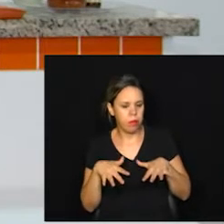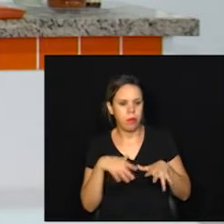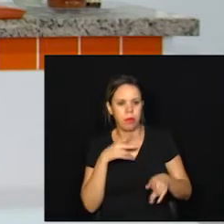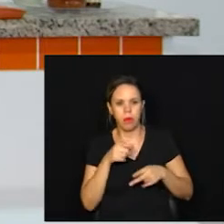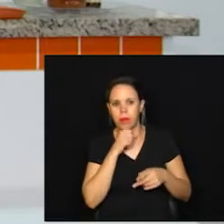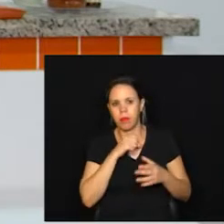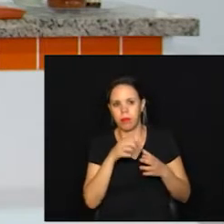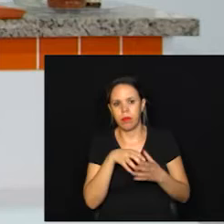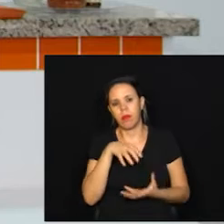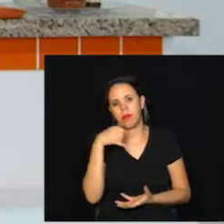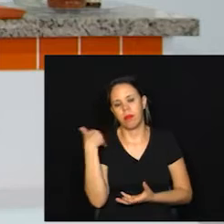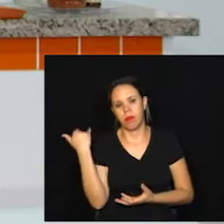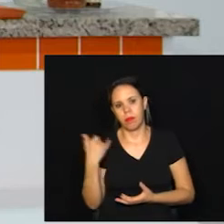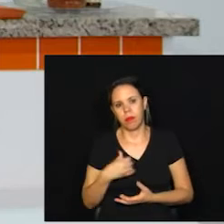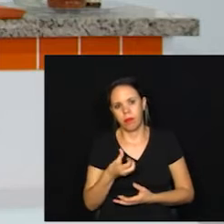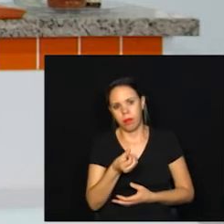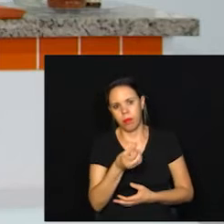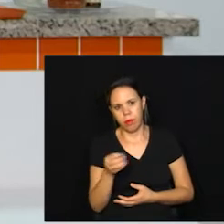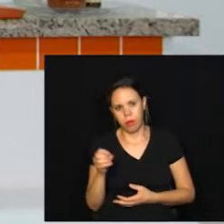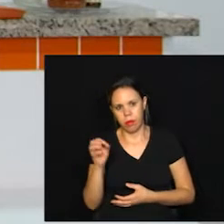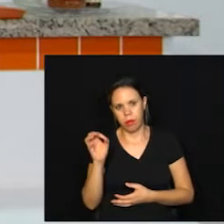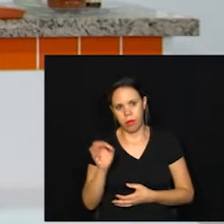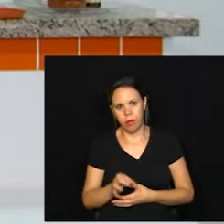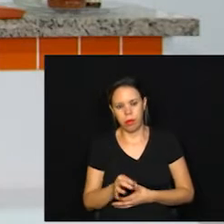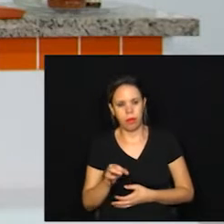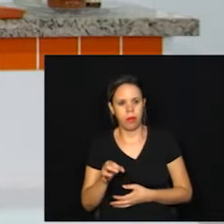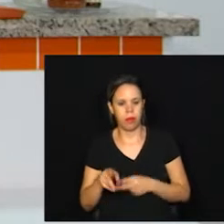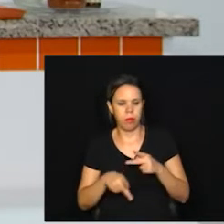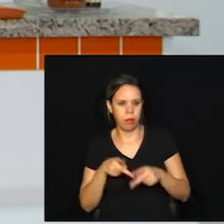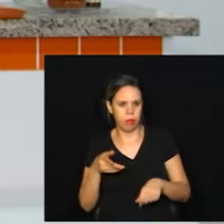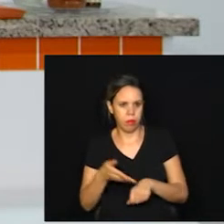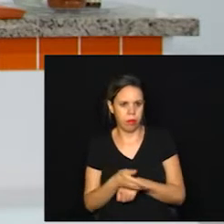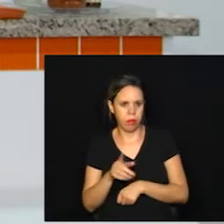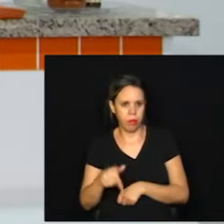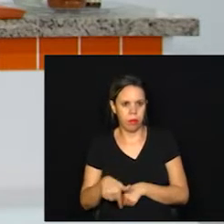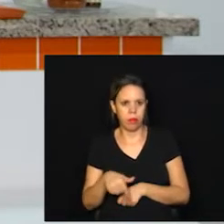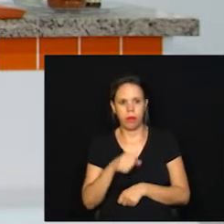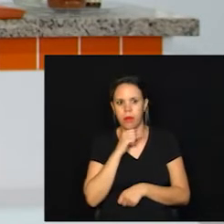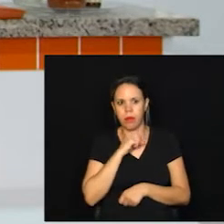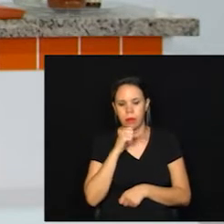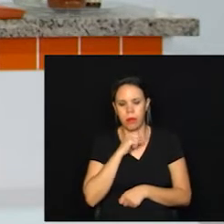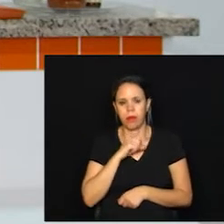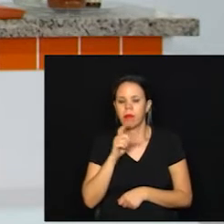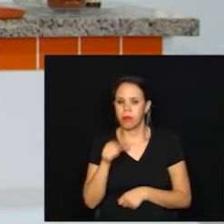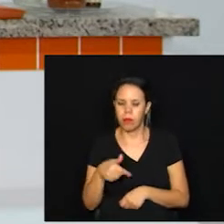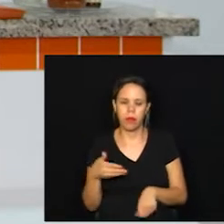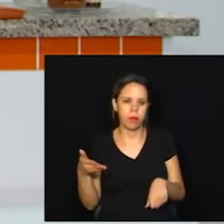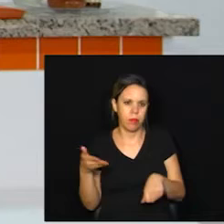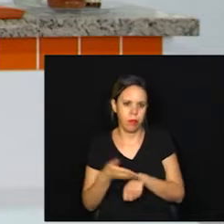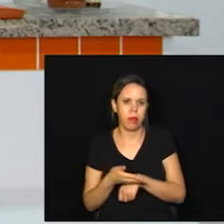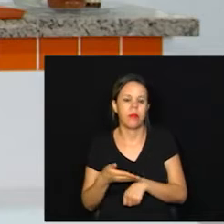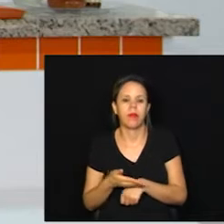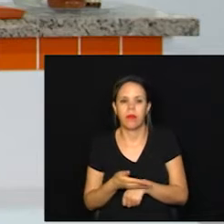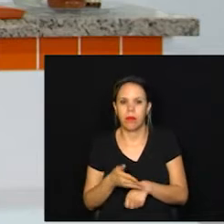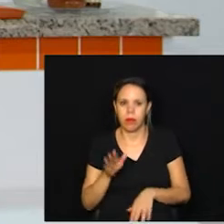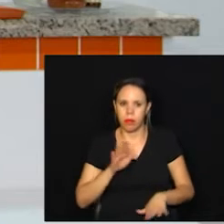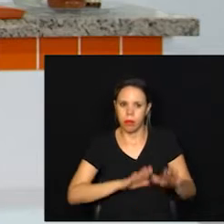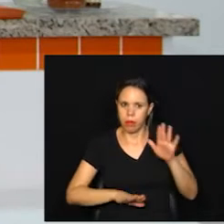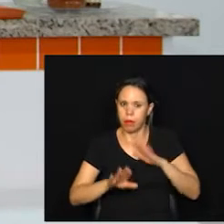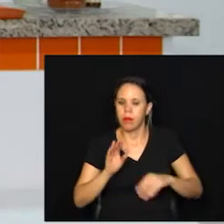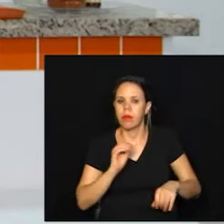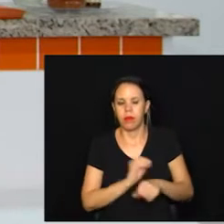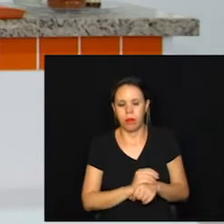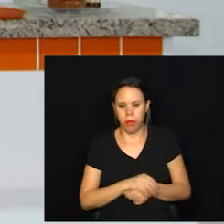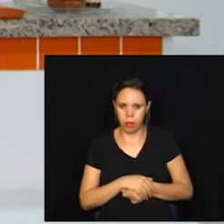idosos. 60% dos frequentadores do Bom Prato são idosos. Então também entra nos cuidados, né? Já que